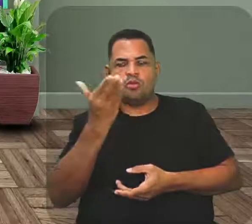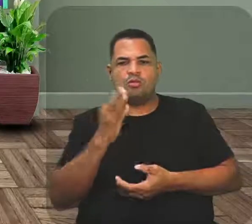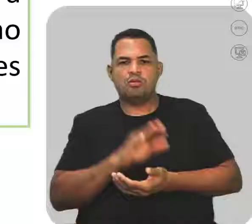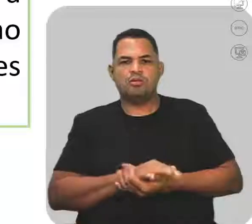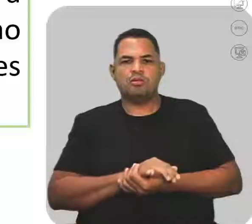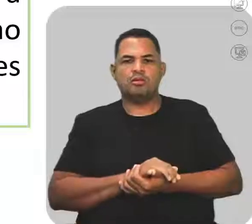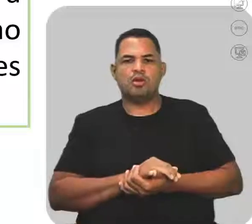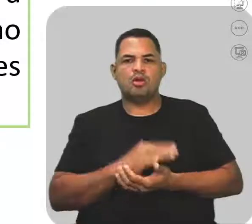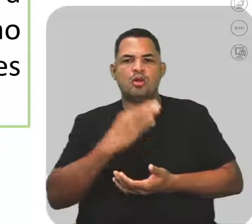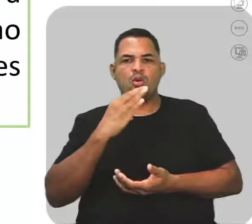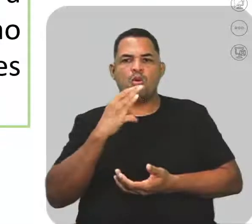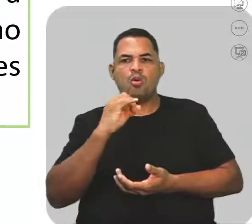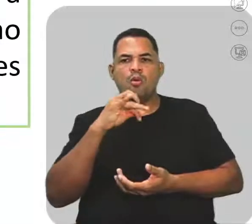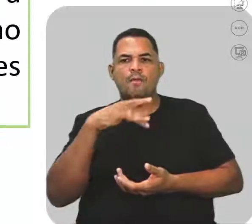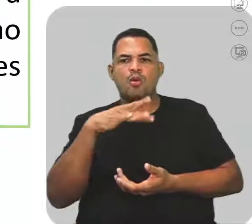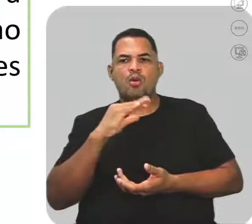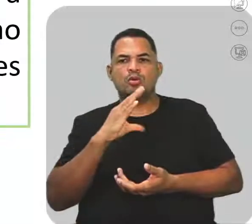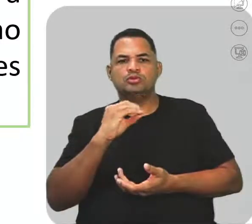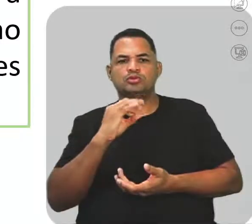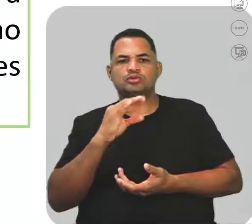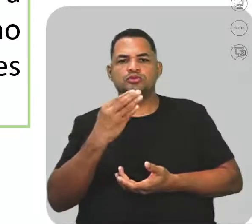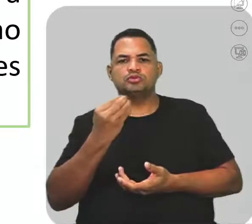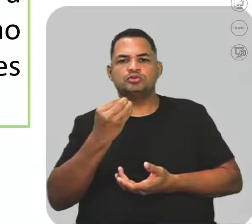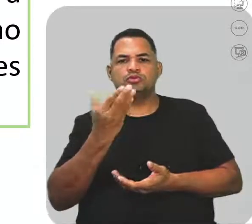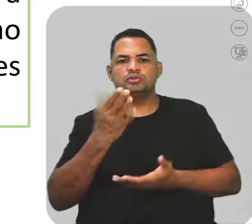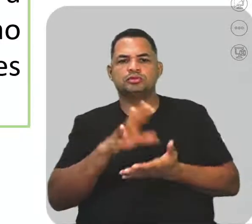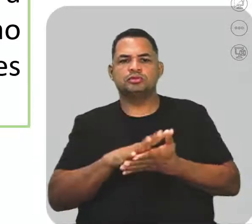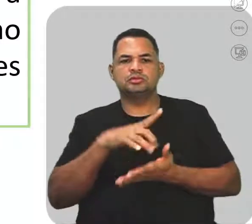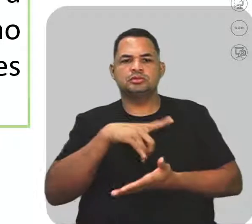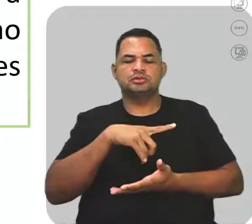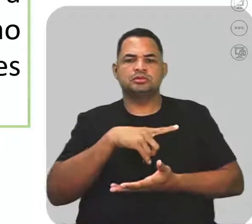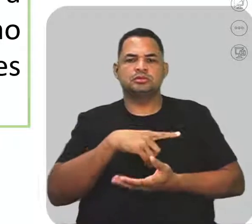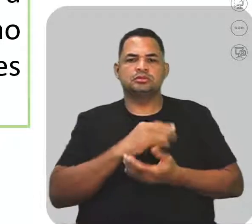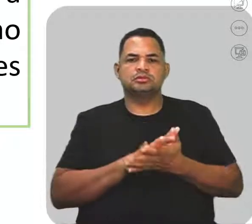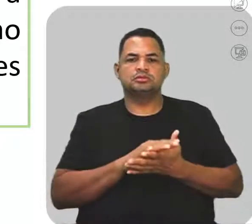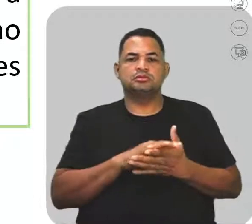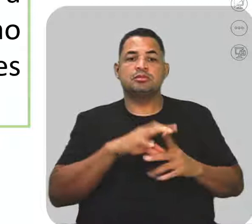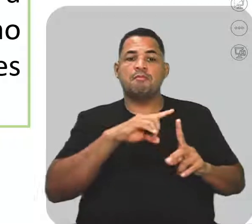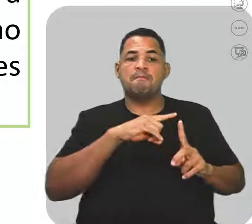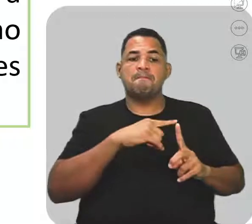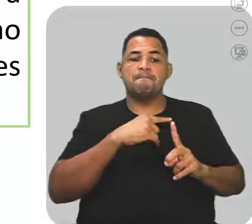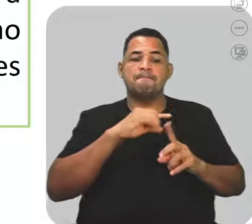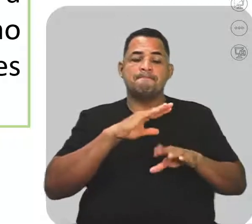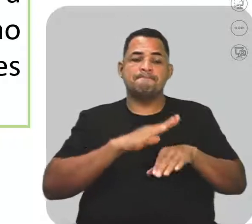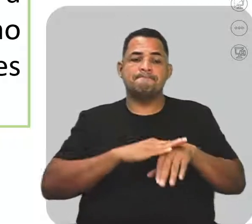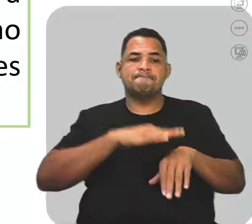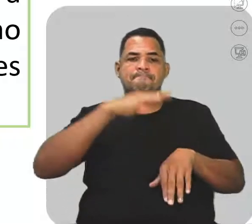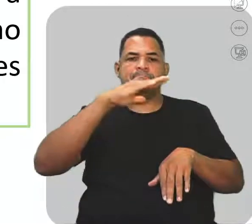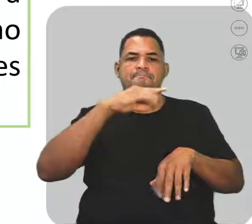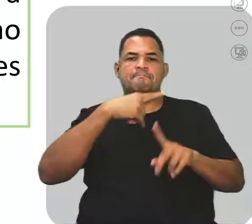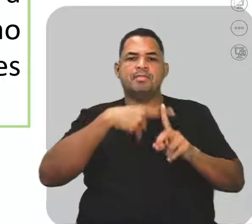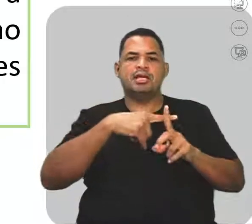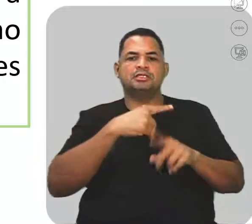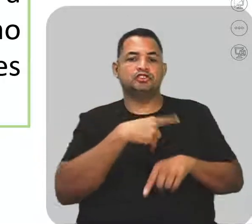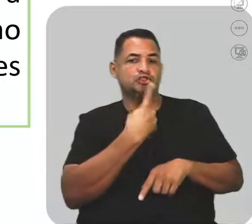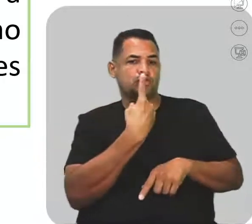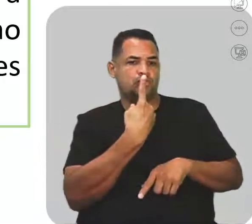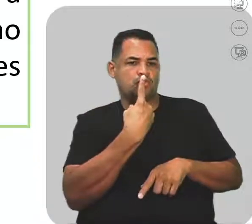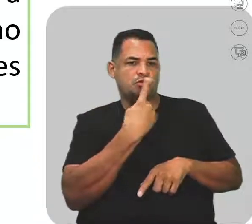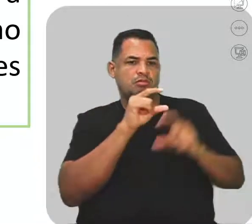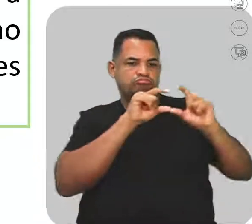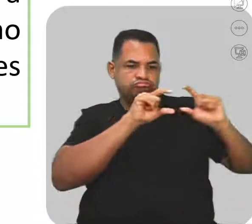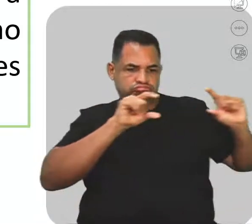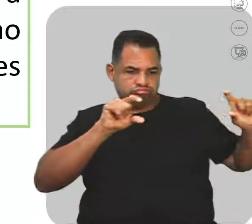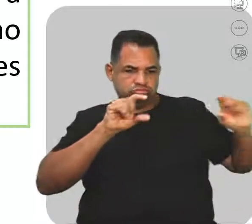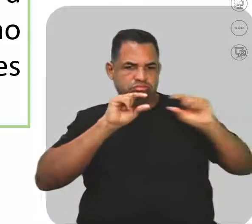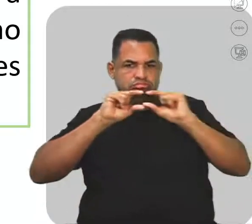período composto, tá? O período composto, ele aí é formado por mais de uma oração. Vamos destacar aqui, ó.